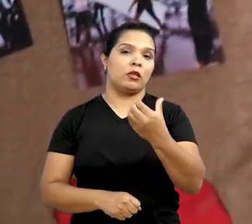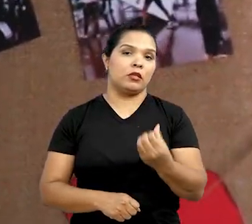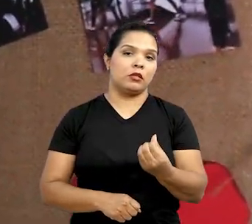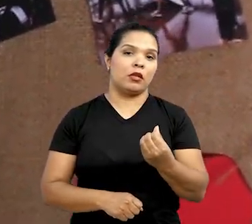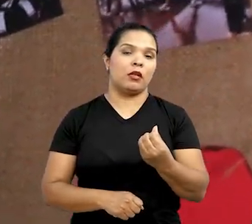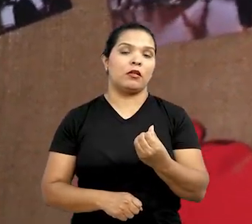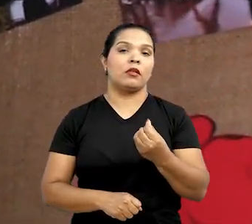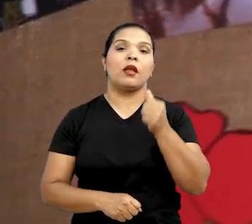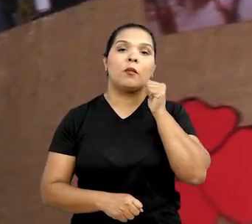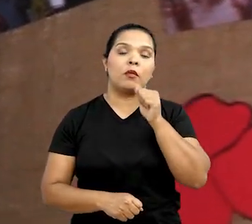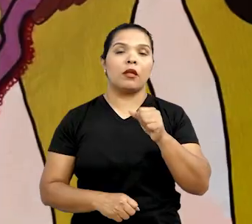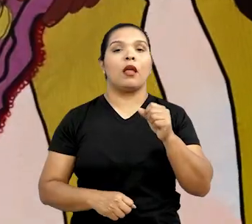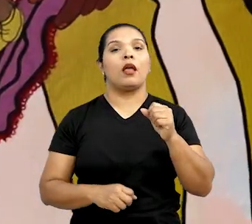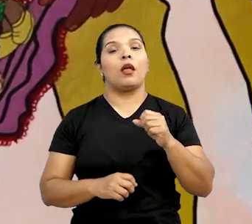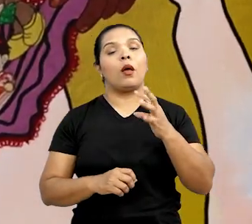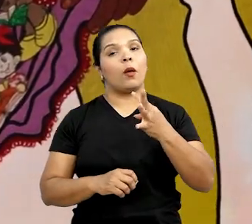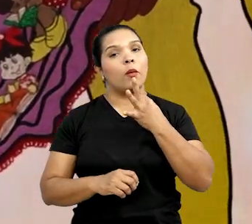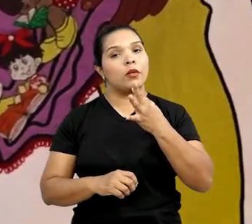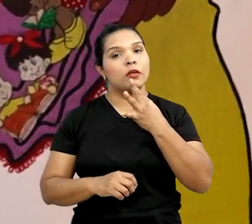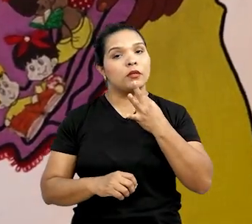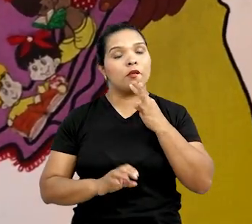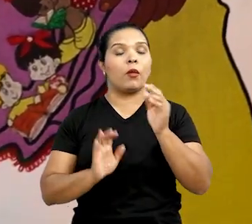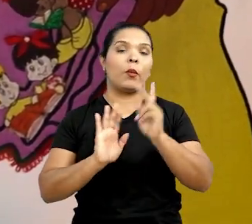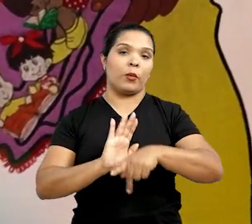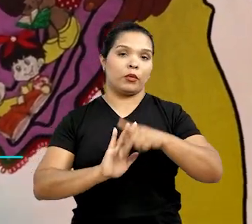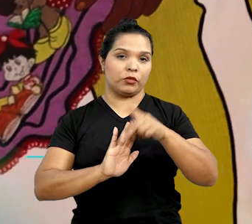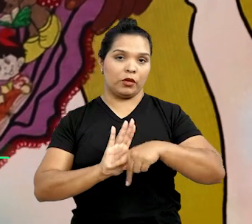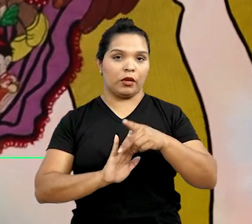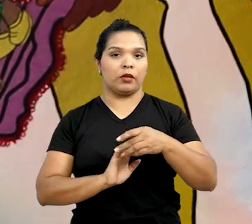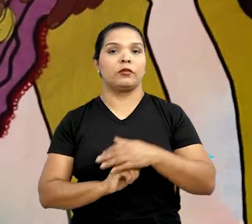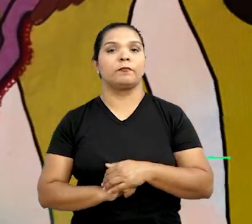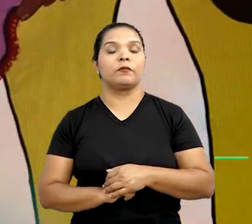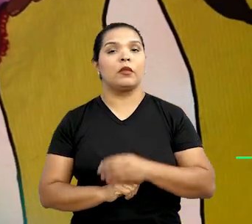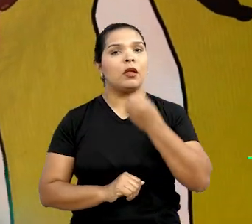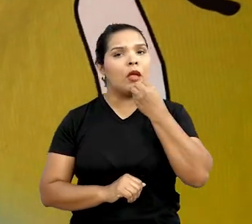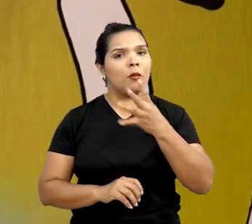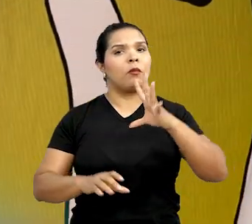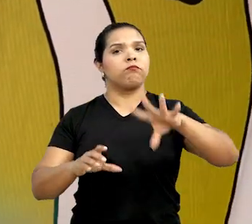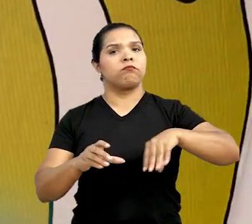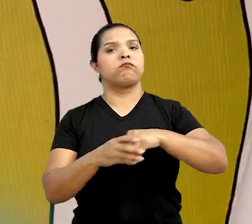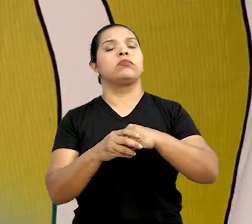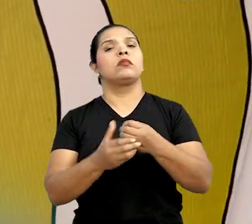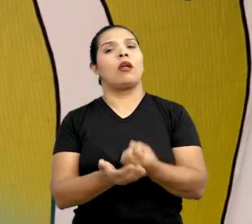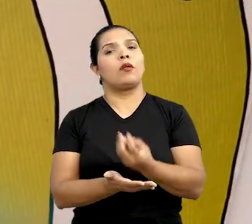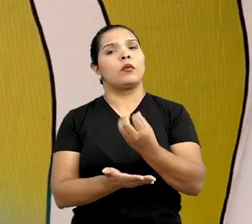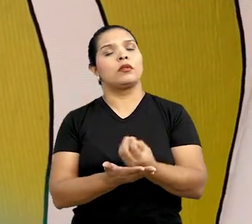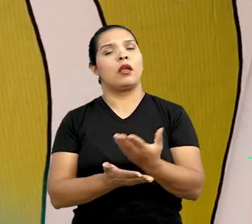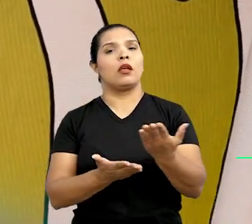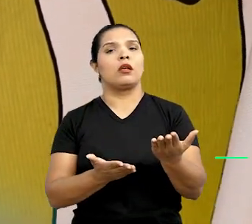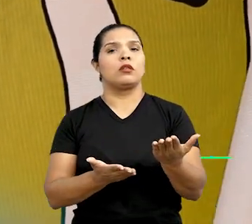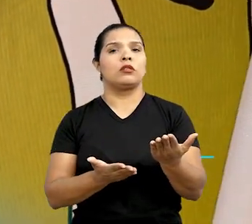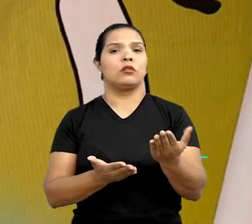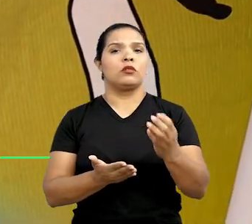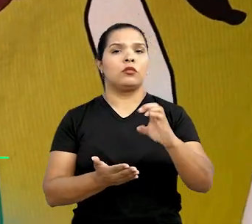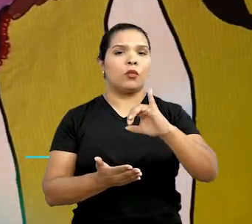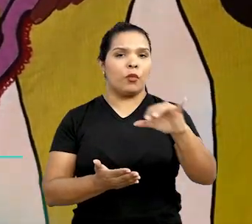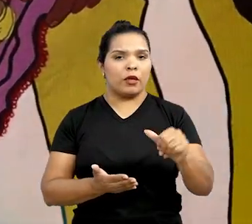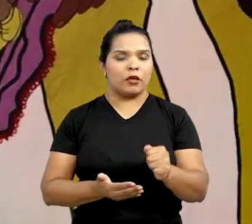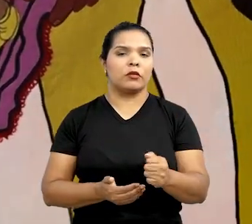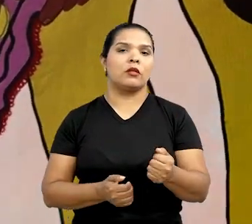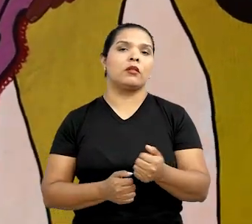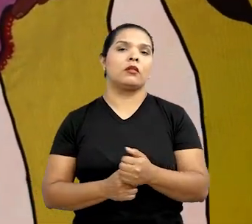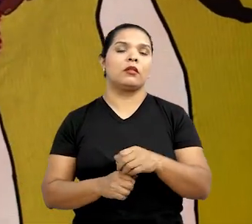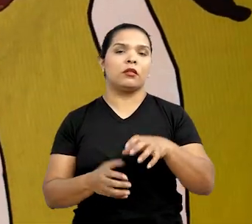Claiane conheceu o Tecelendo. Quando eu chego aqui para fazer parte do trabalho de alfabetização de jovens, adultos e idosos,